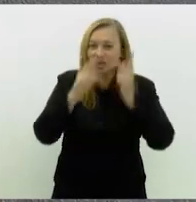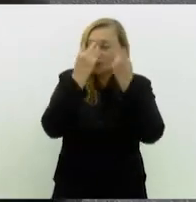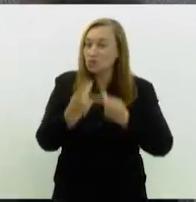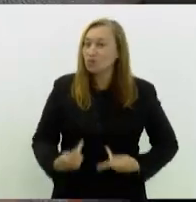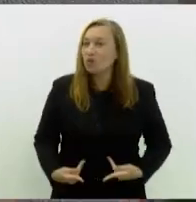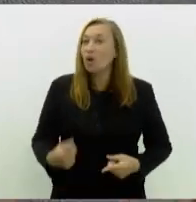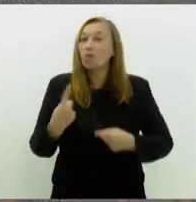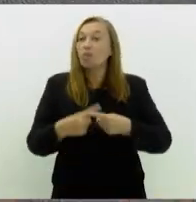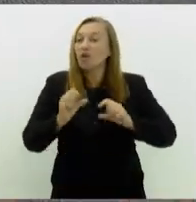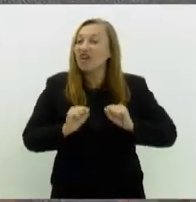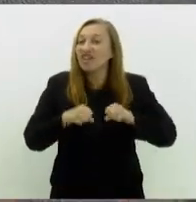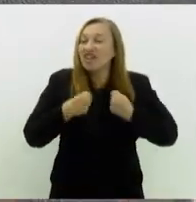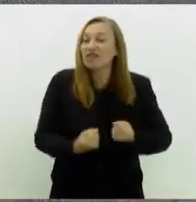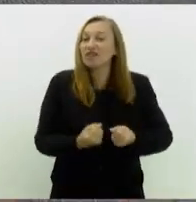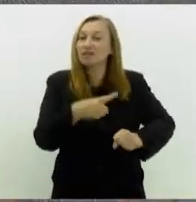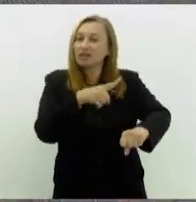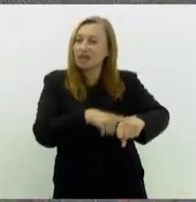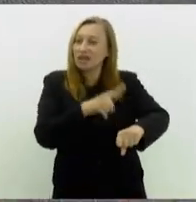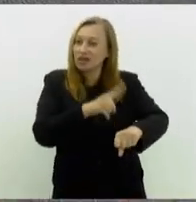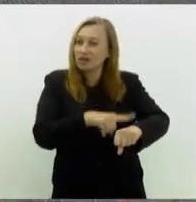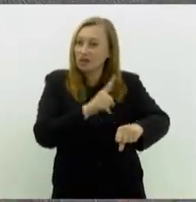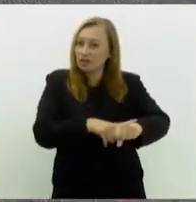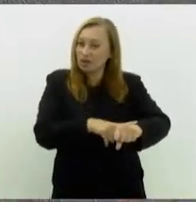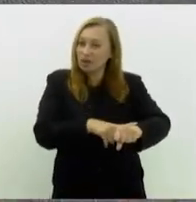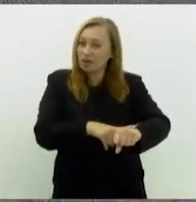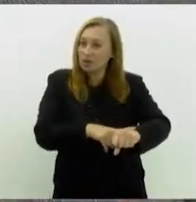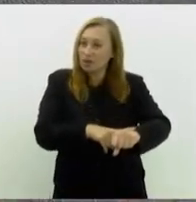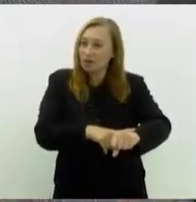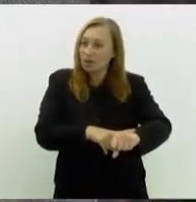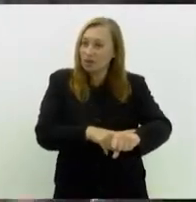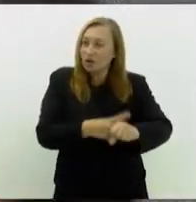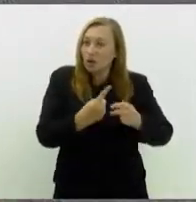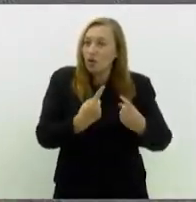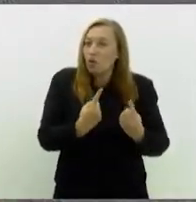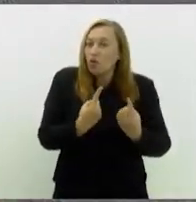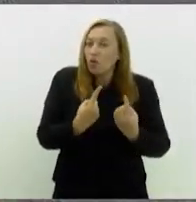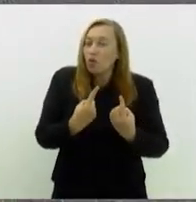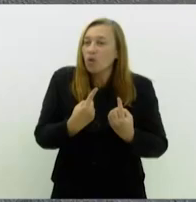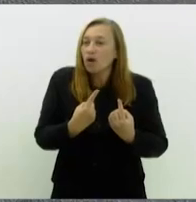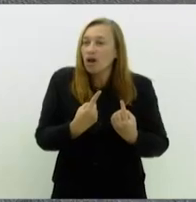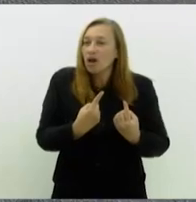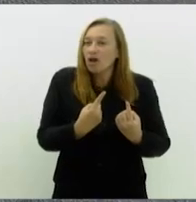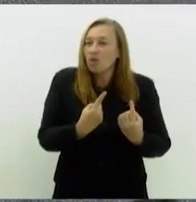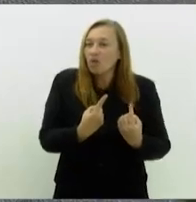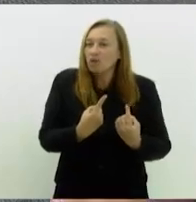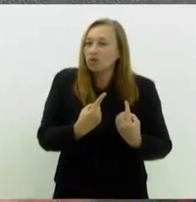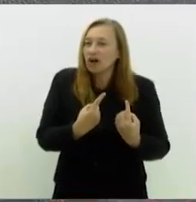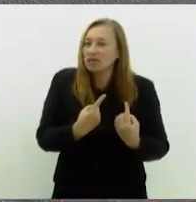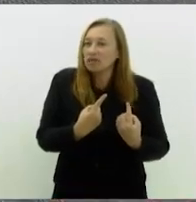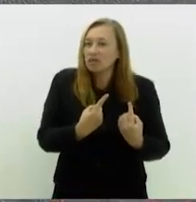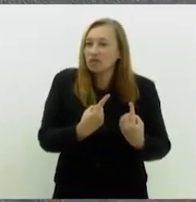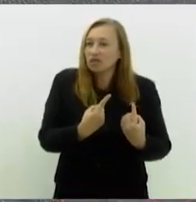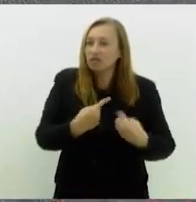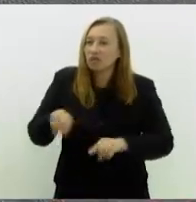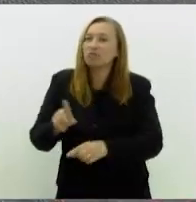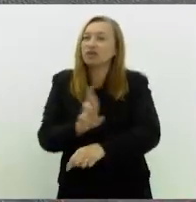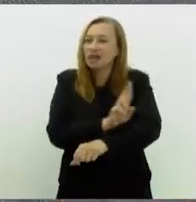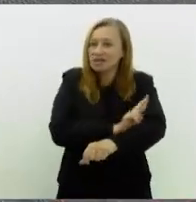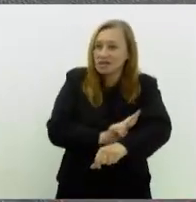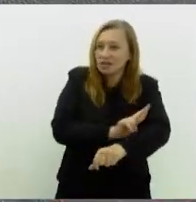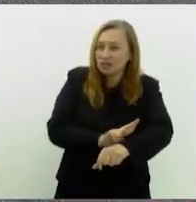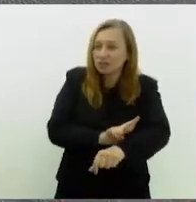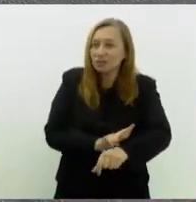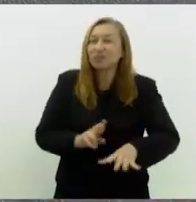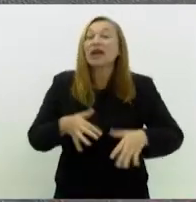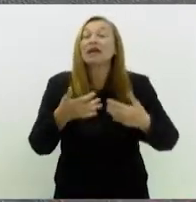porque defendeu naquele momento uma conduta antirracista enche de orgulho os nossos corações então